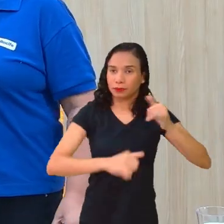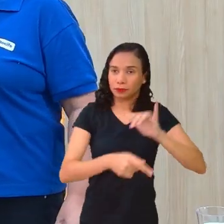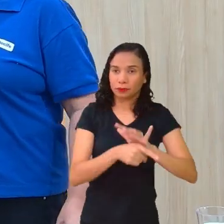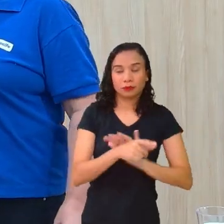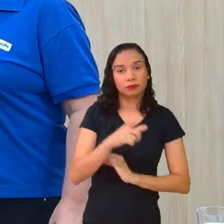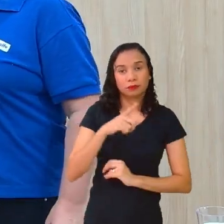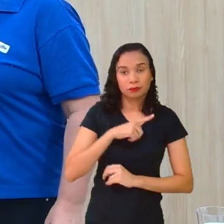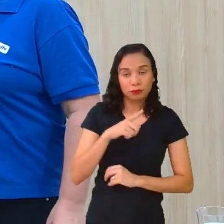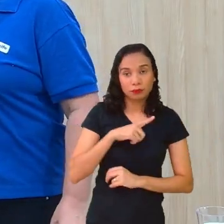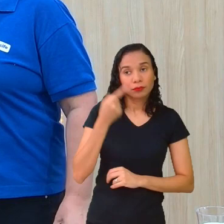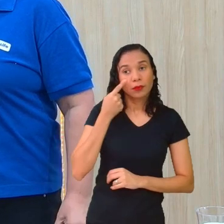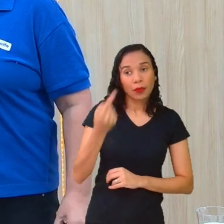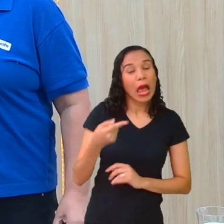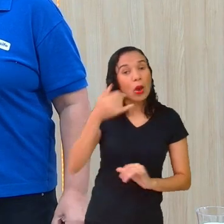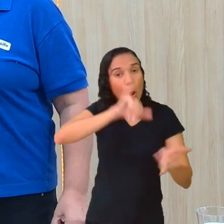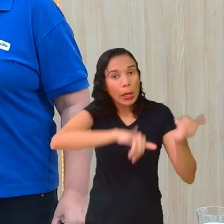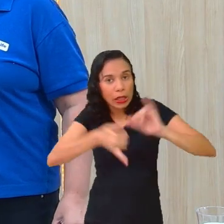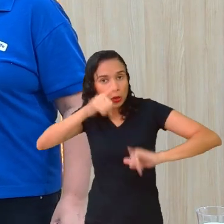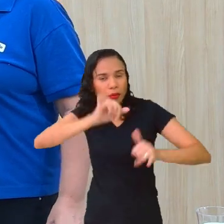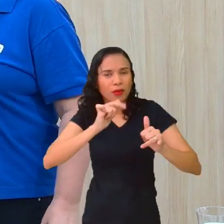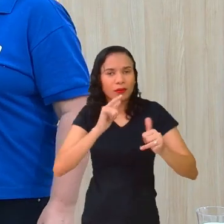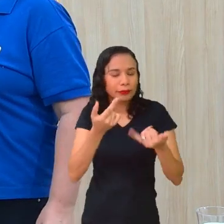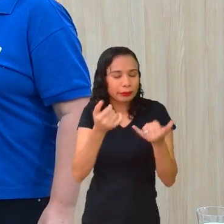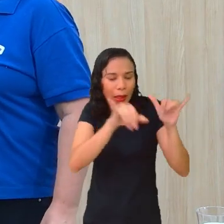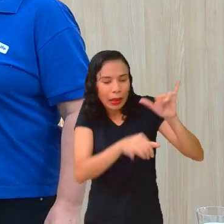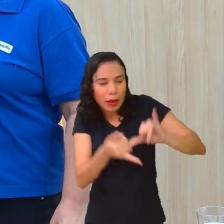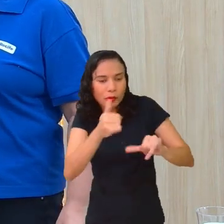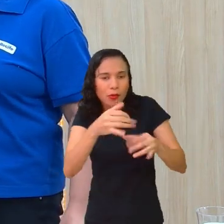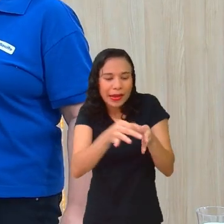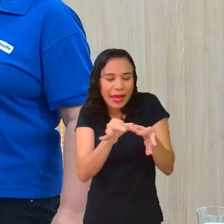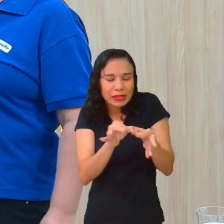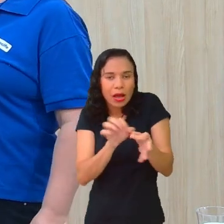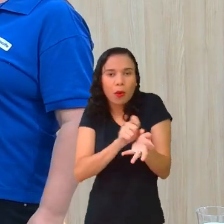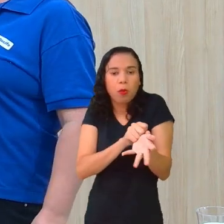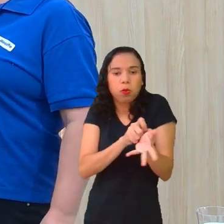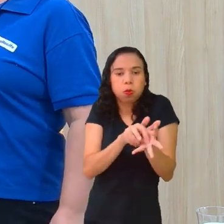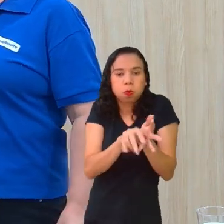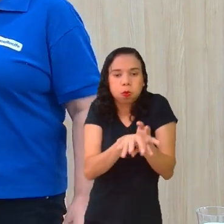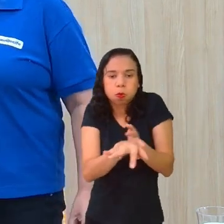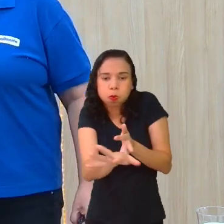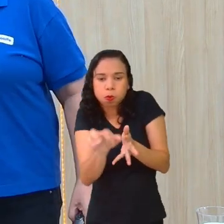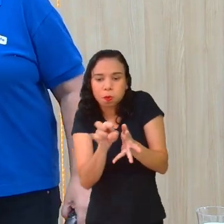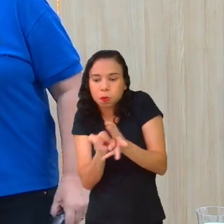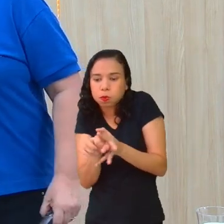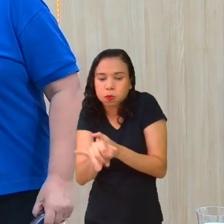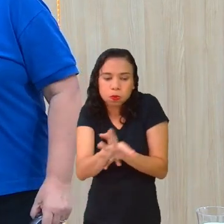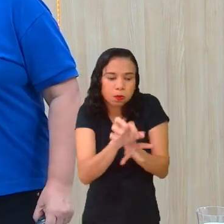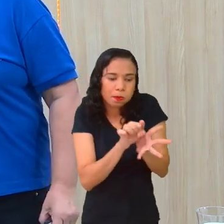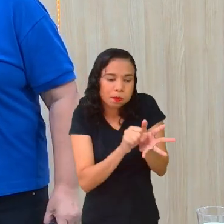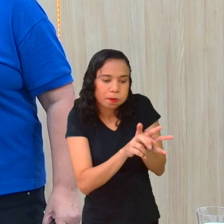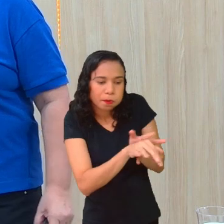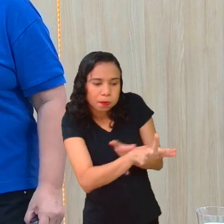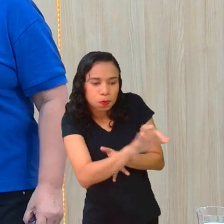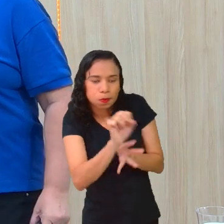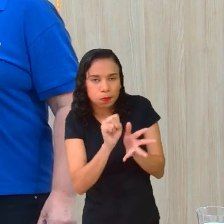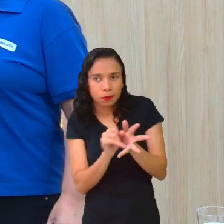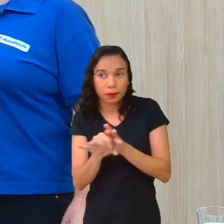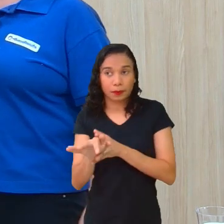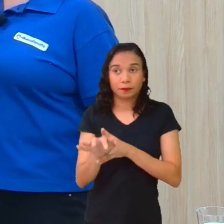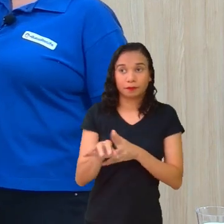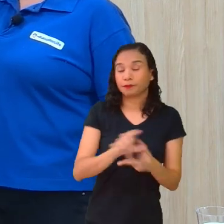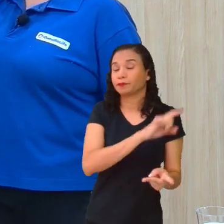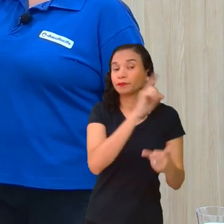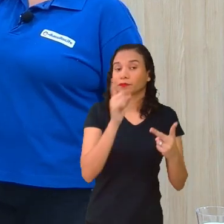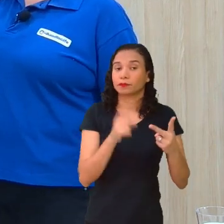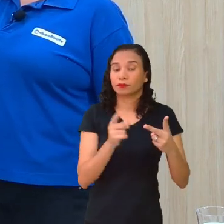líquida aqui. É nessa parte líquida que todas essas células e os elementos figurados estão circulando. E aí